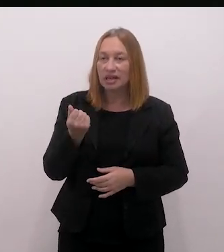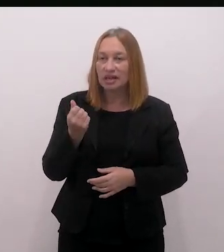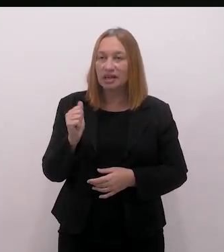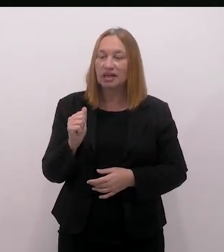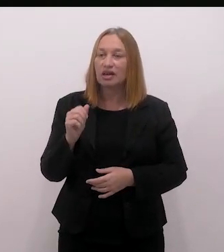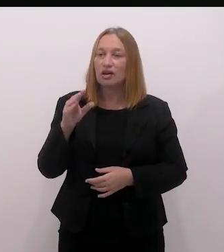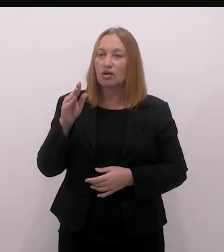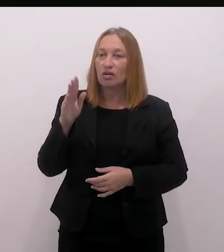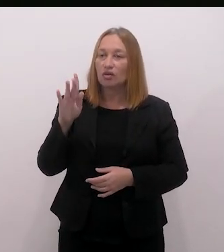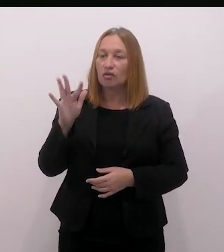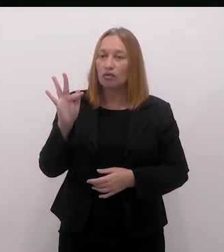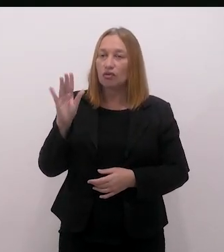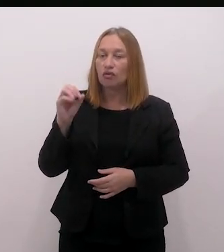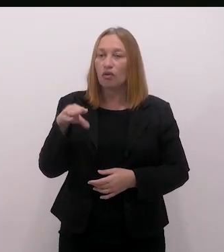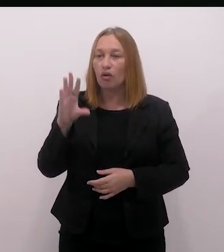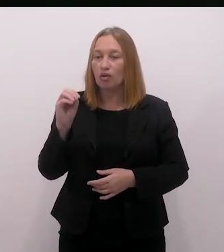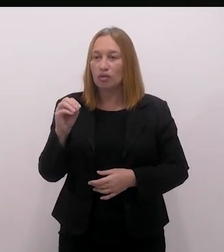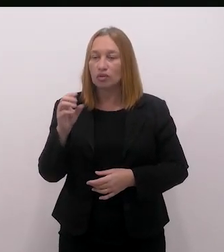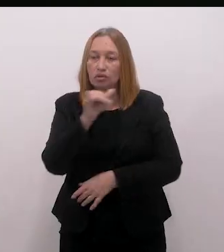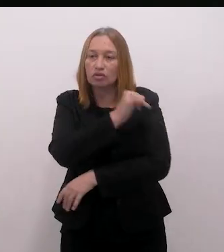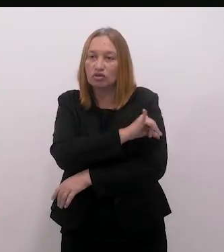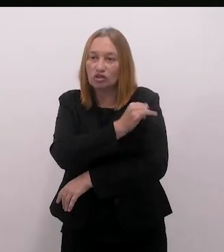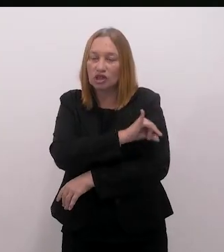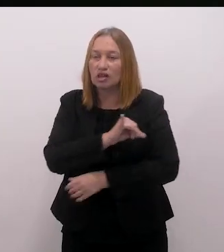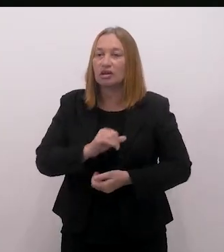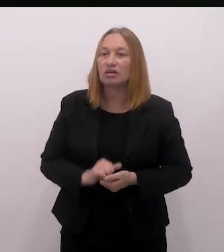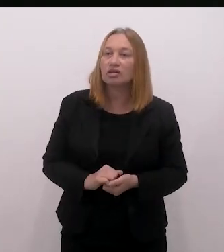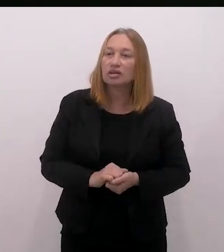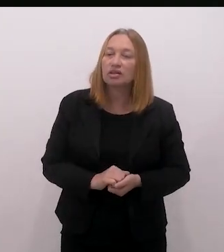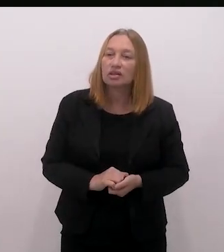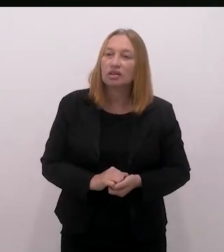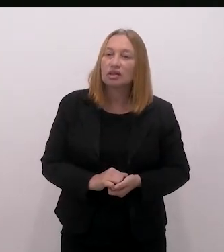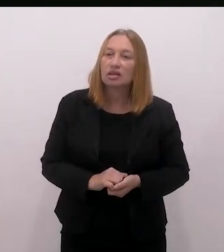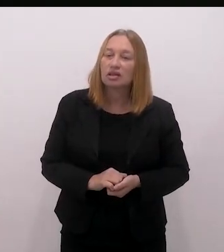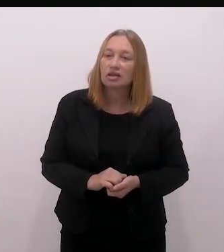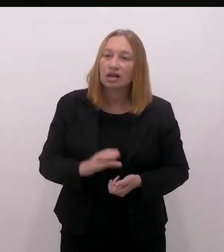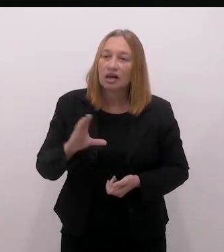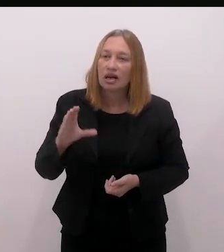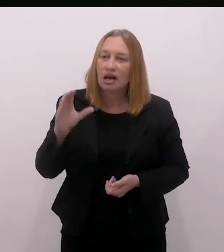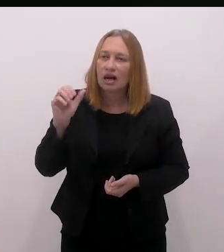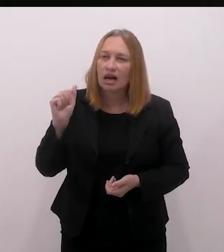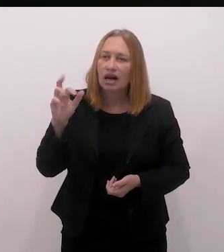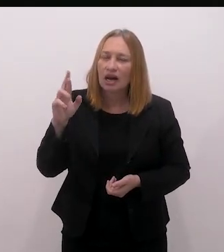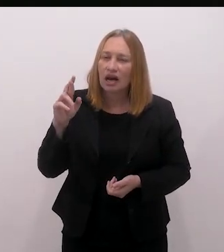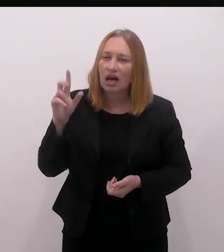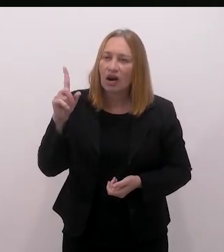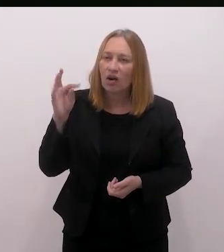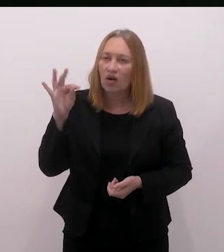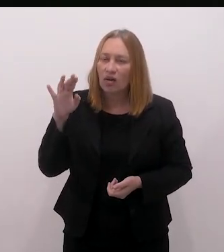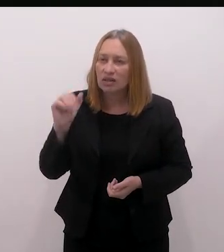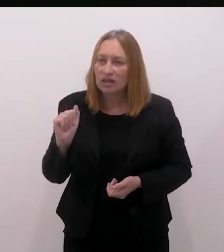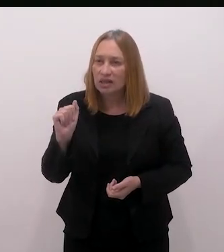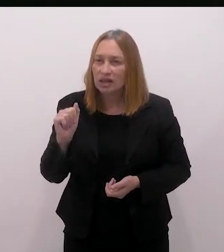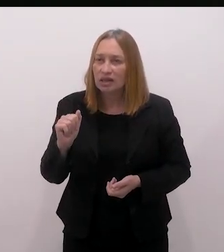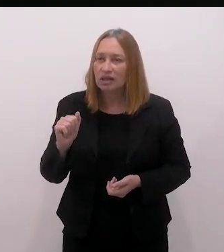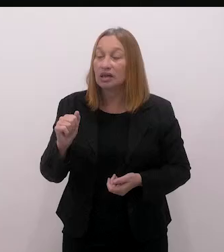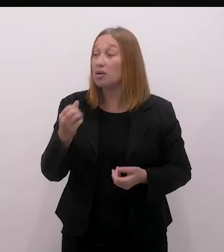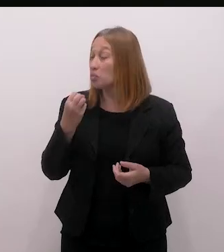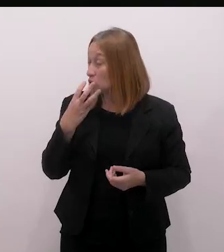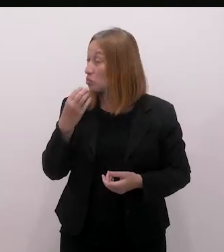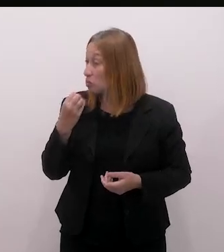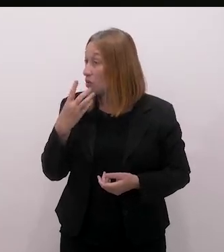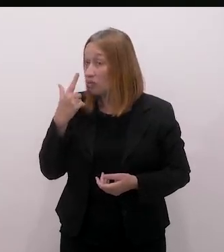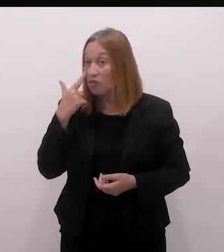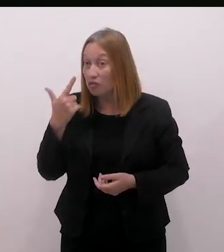Focus, aqui do Rio de Janeiro, que está fazendo um espetáculo sobre o Carlota, sobre o Astor Piazzolla. Super recomendo, vão